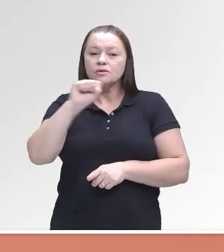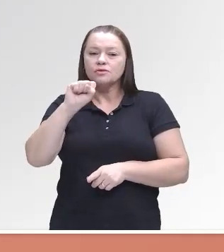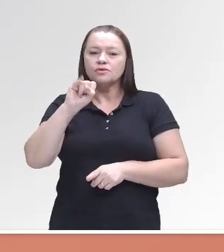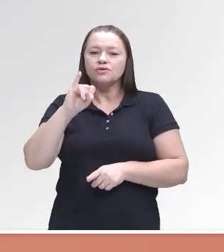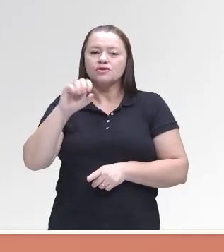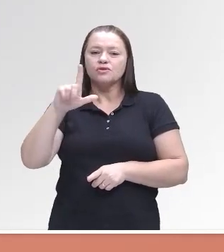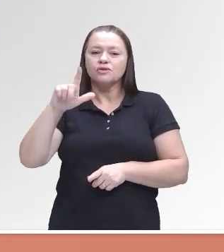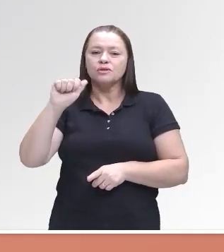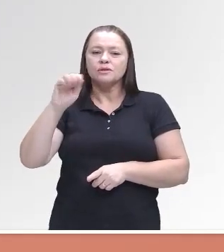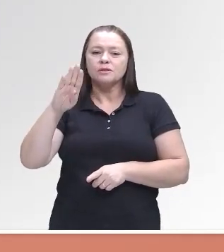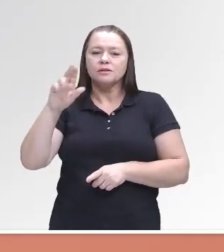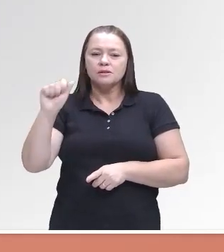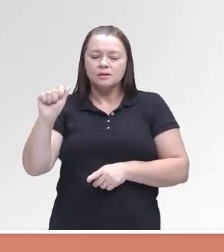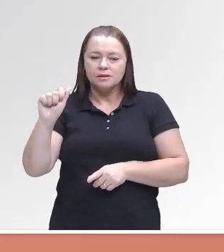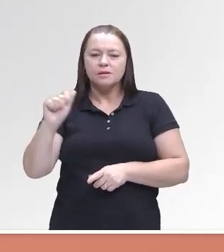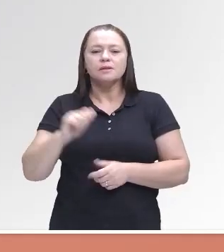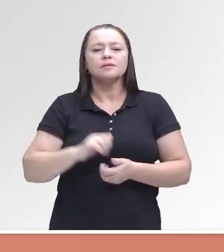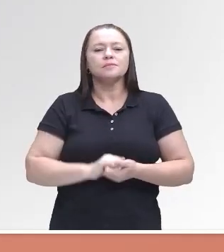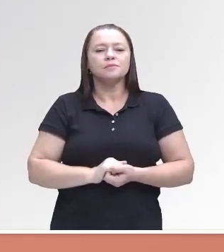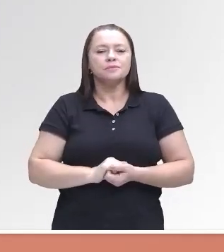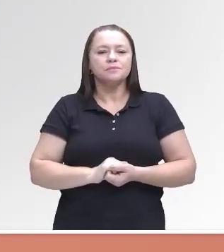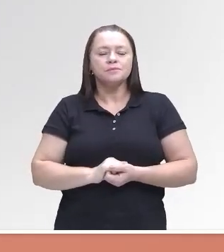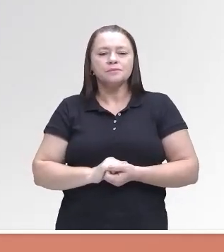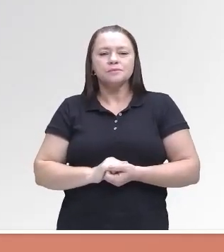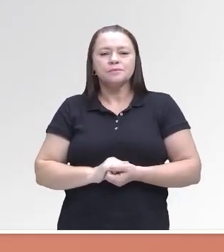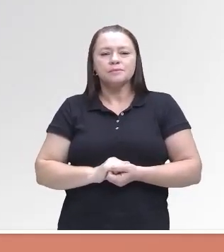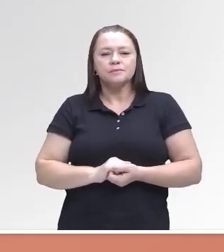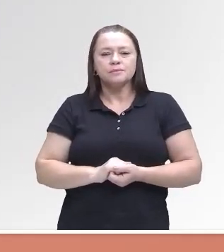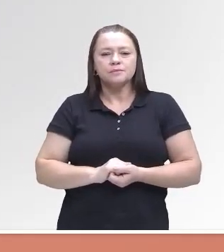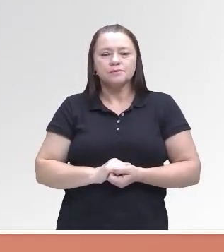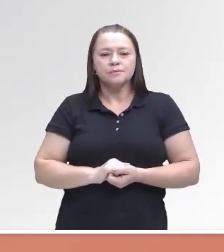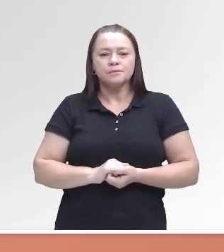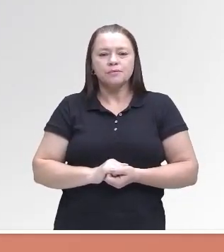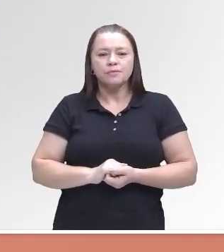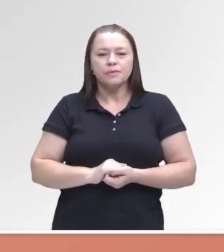Dissílaba. Muito bem. Dissílaba.